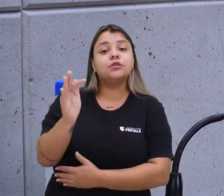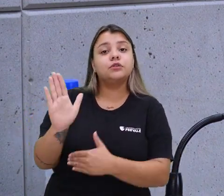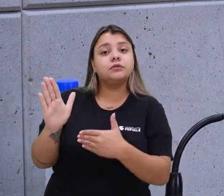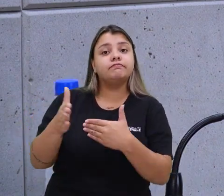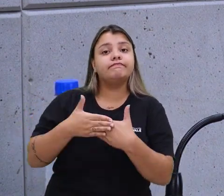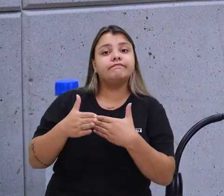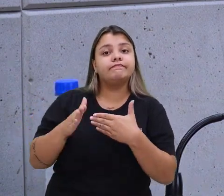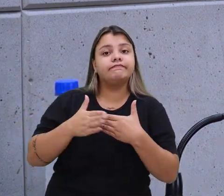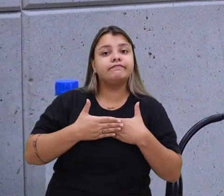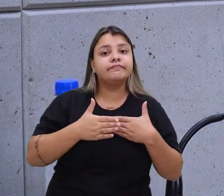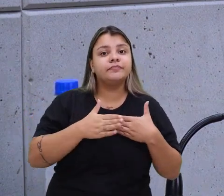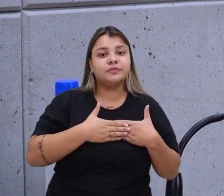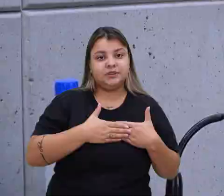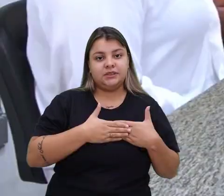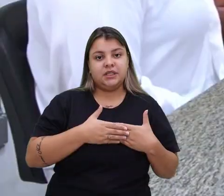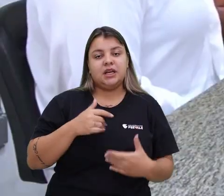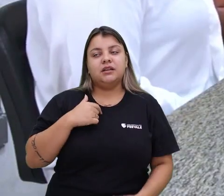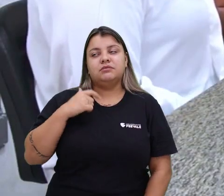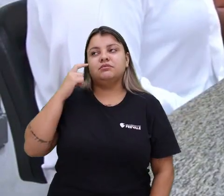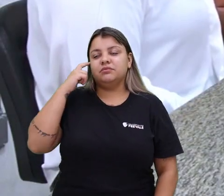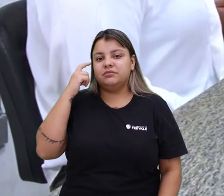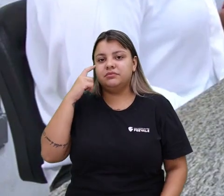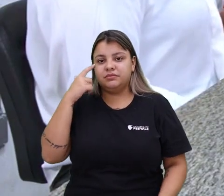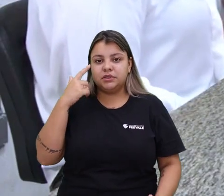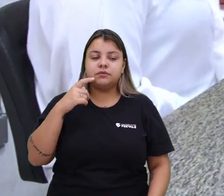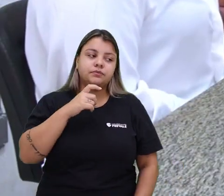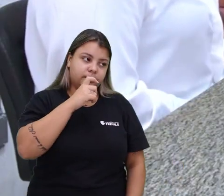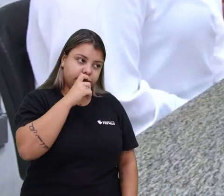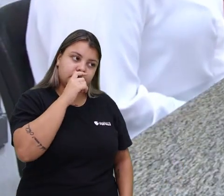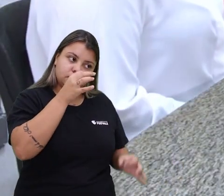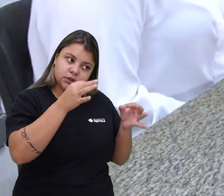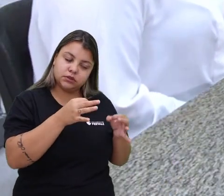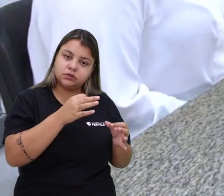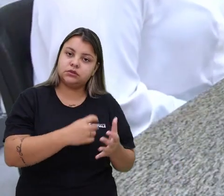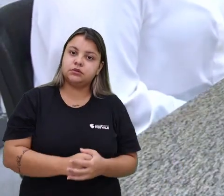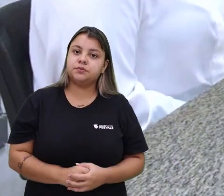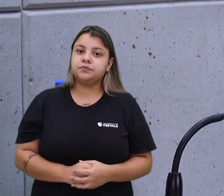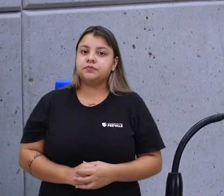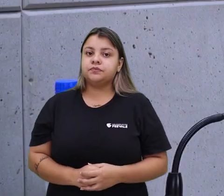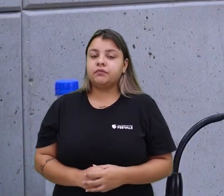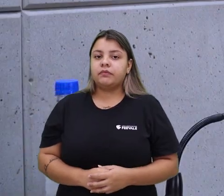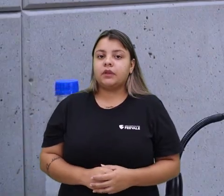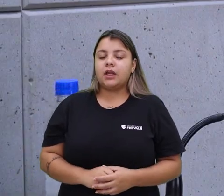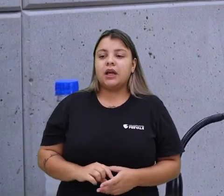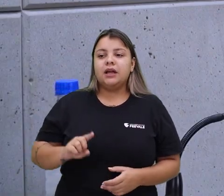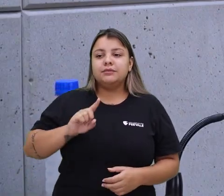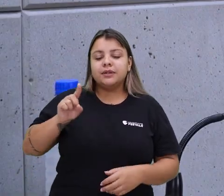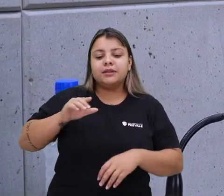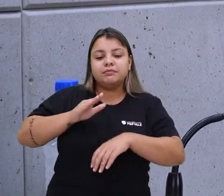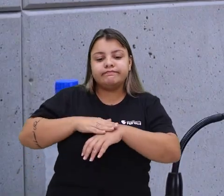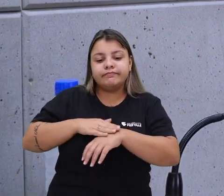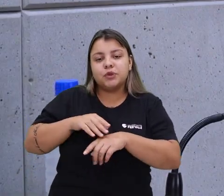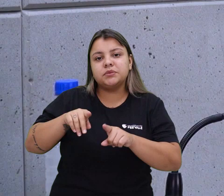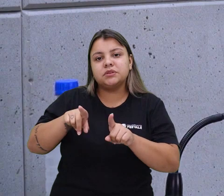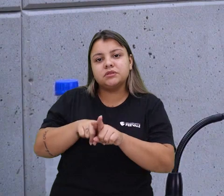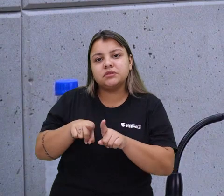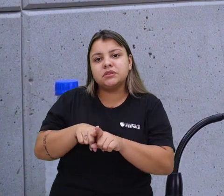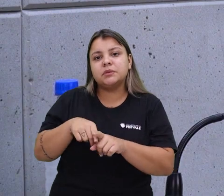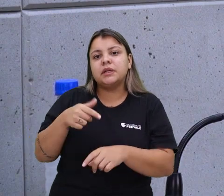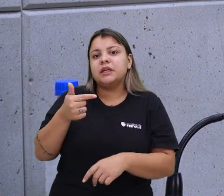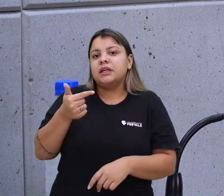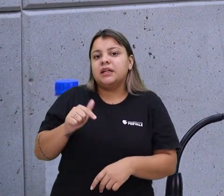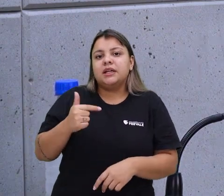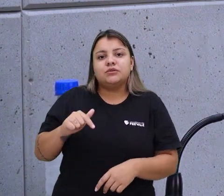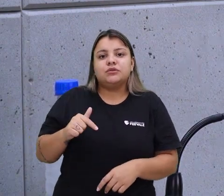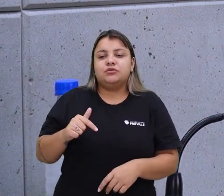portas e eu realmente né verade e naquele momento também eu não tinha talvez toda a